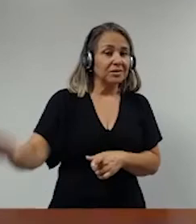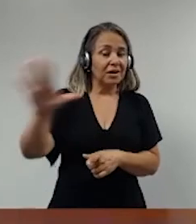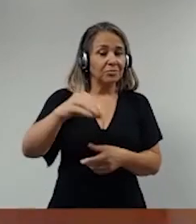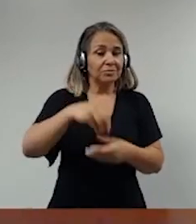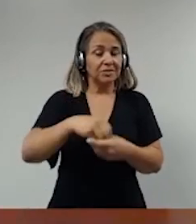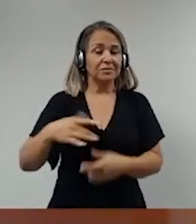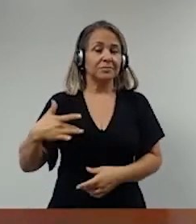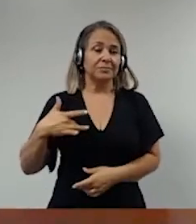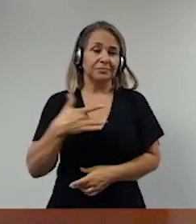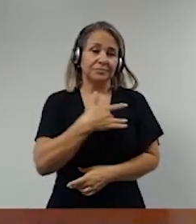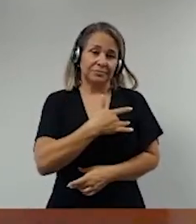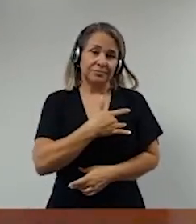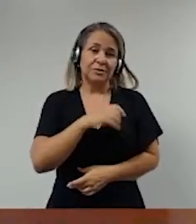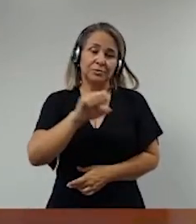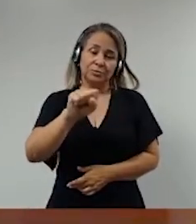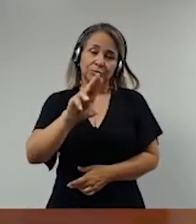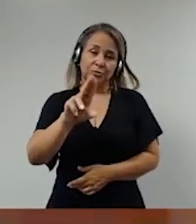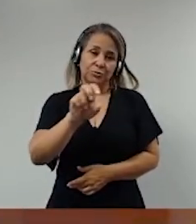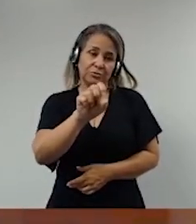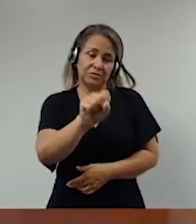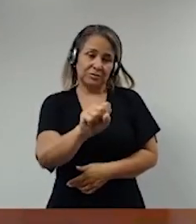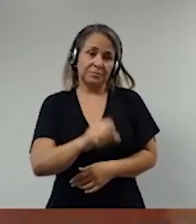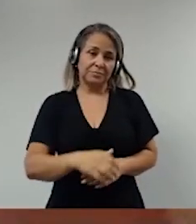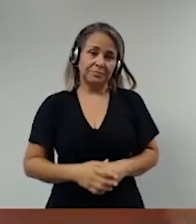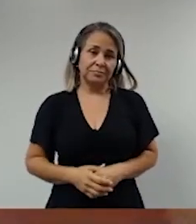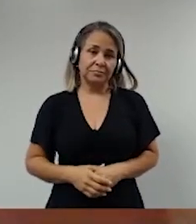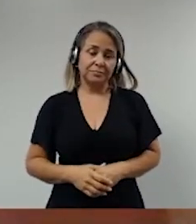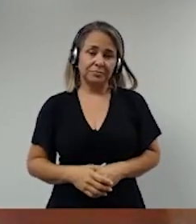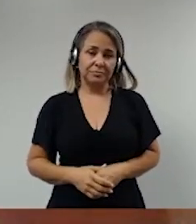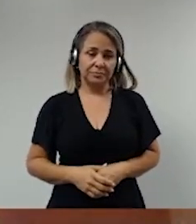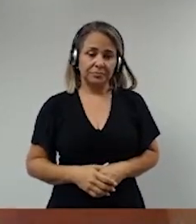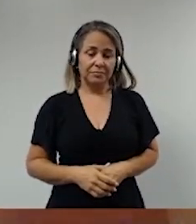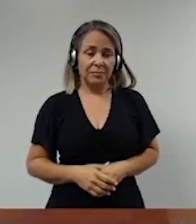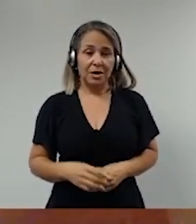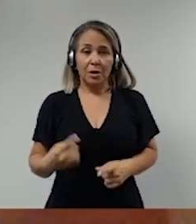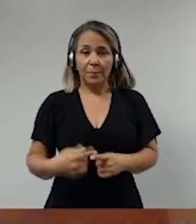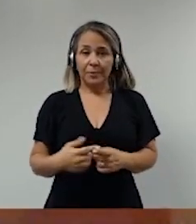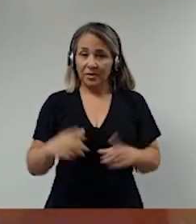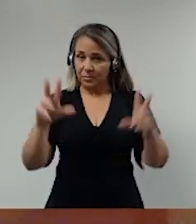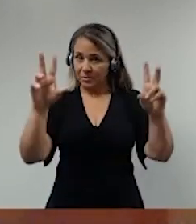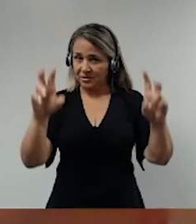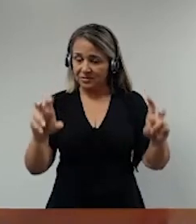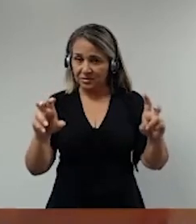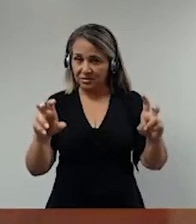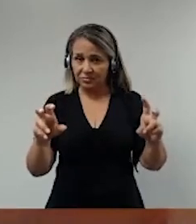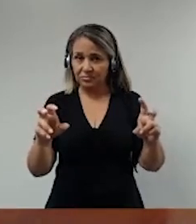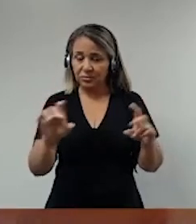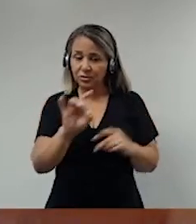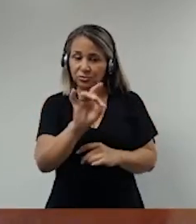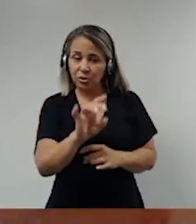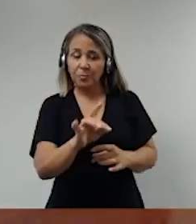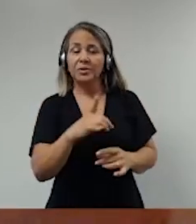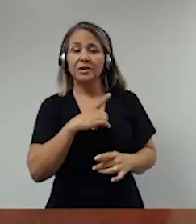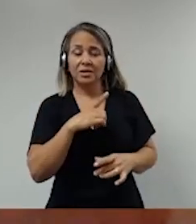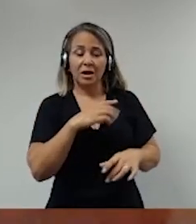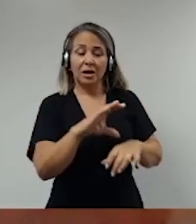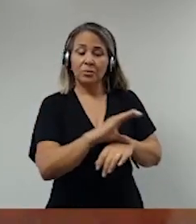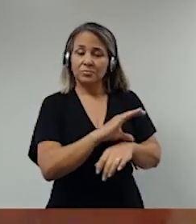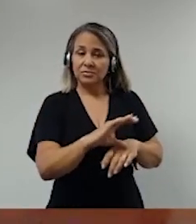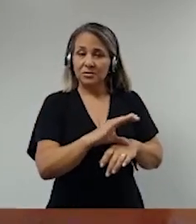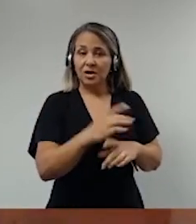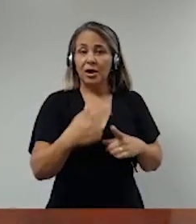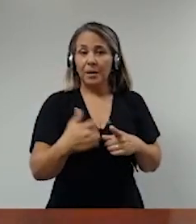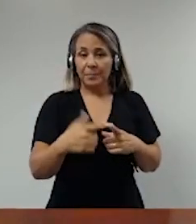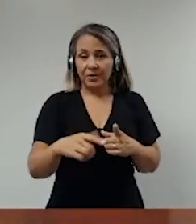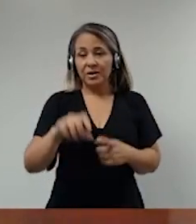Saúde. A OAB tem que defender o Sistema Único de Saúde. Porque essa é uma questão que não é só porque ele está na Constituição, é porque